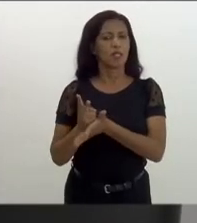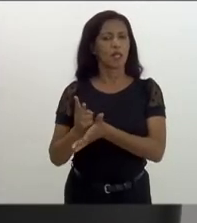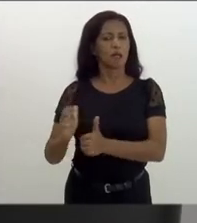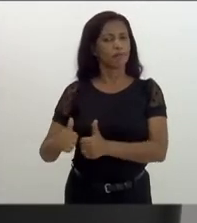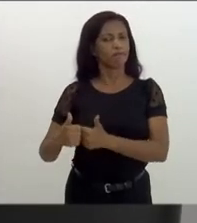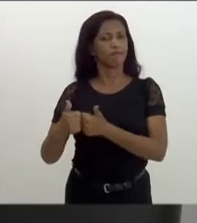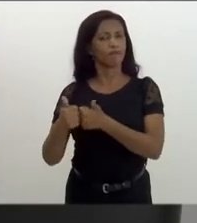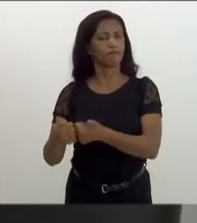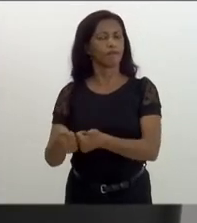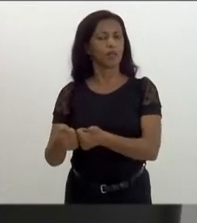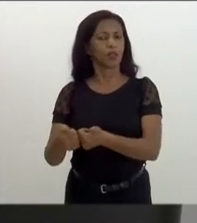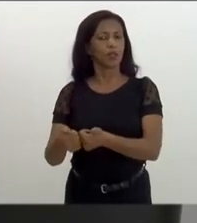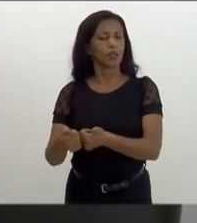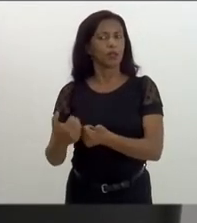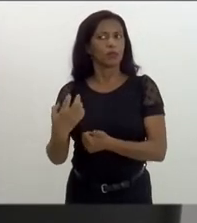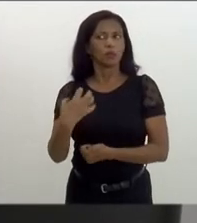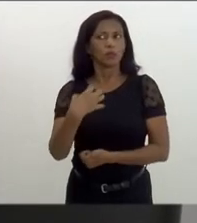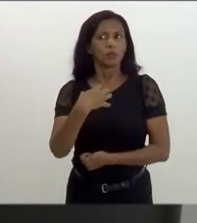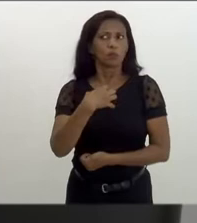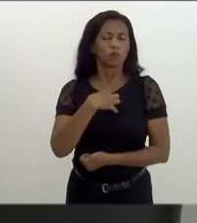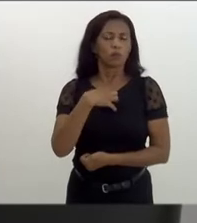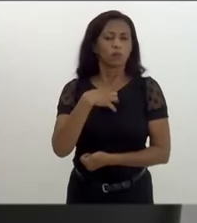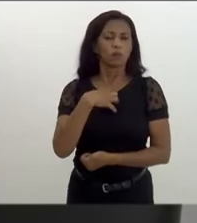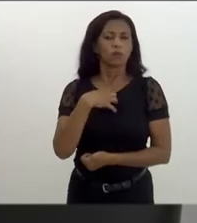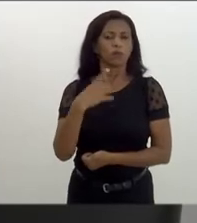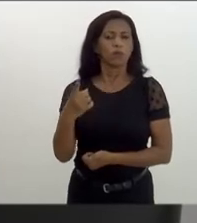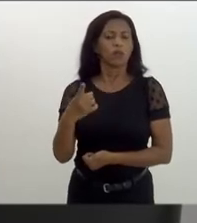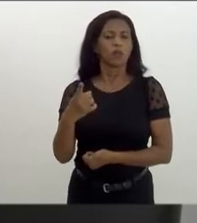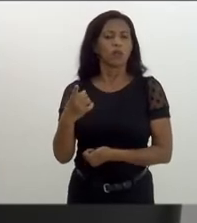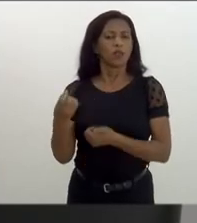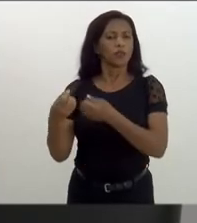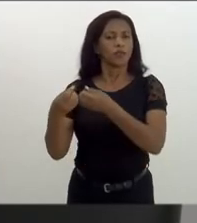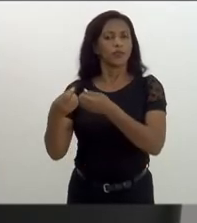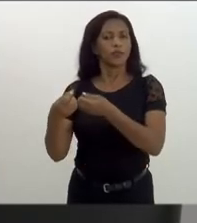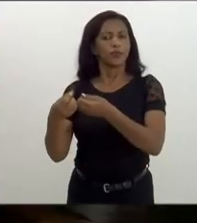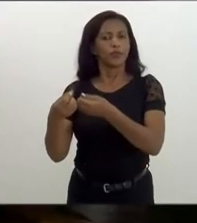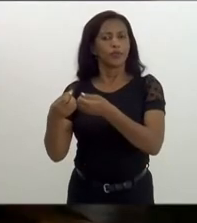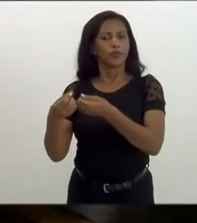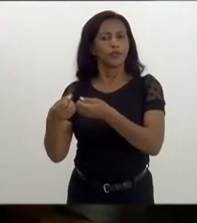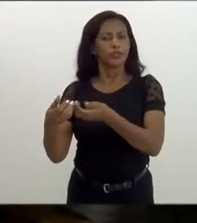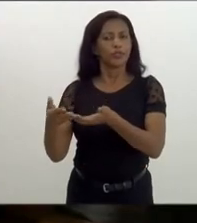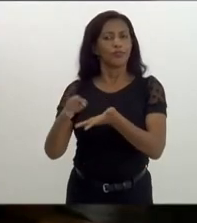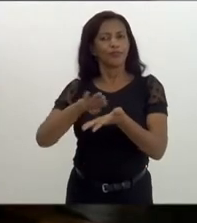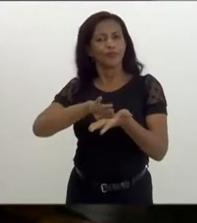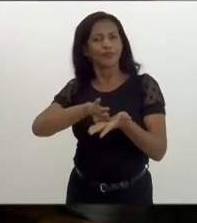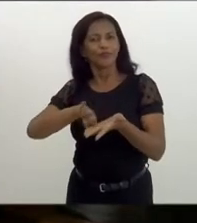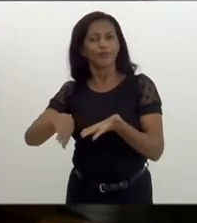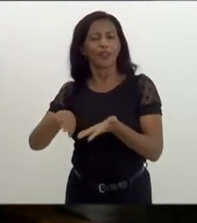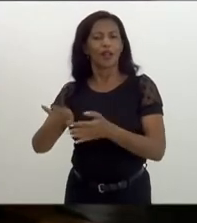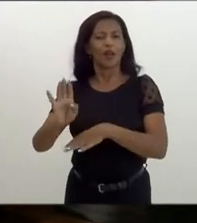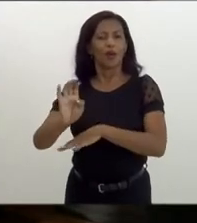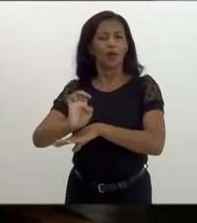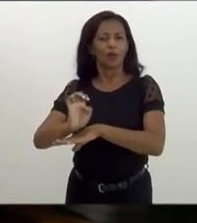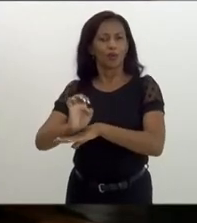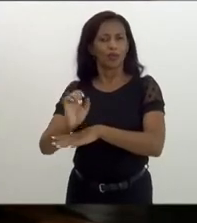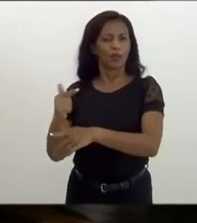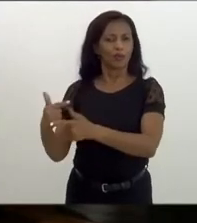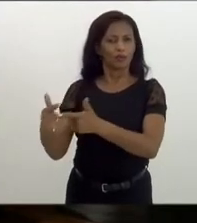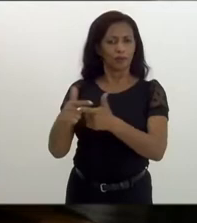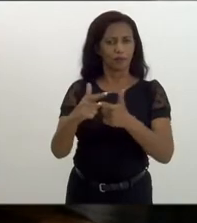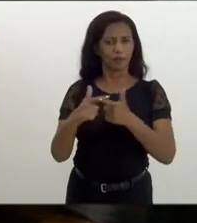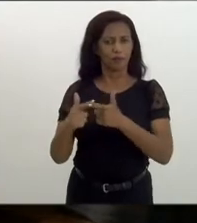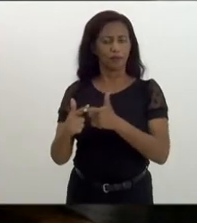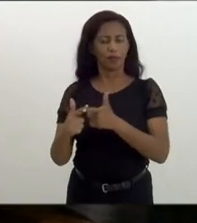né no sentido de desburocratizar desonerar o estado do Rio de Janeiro então